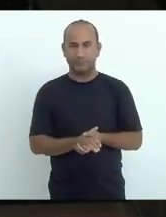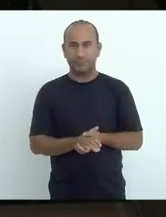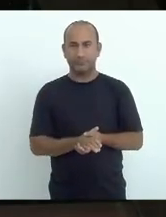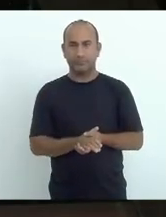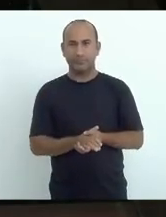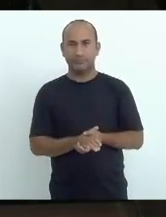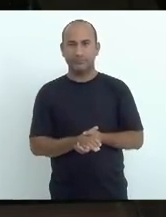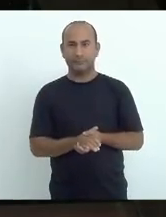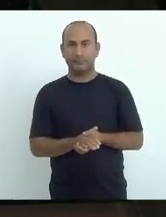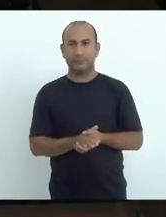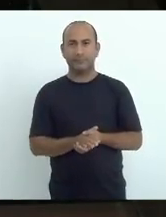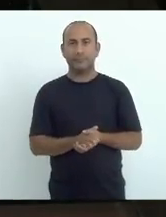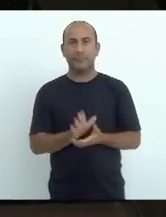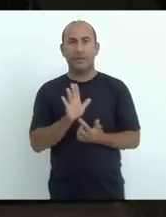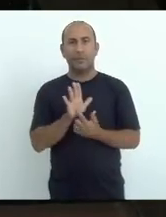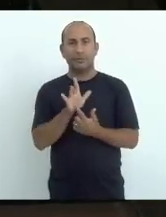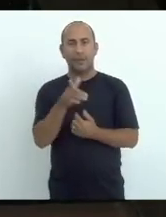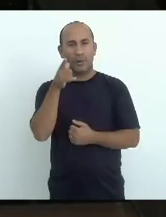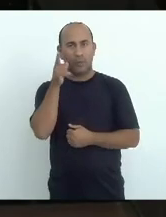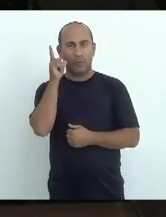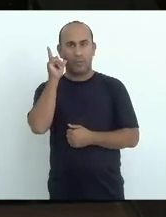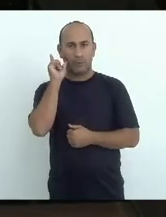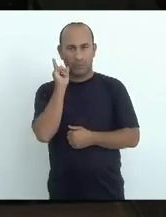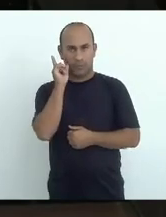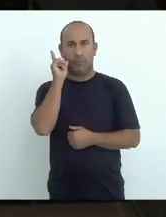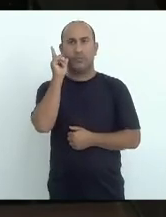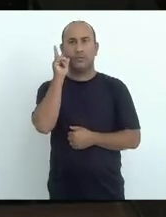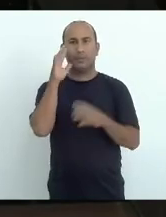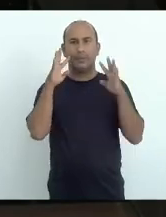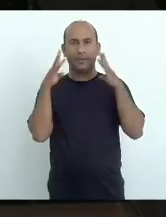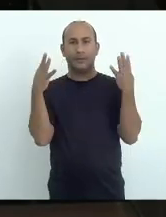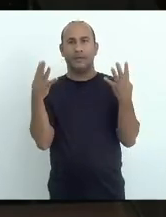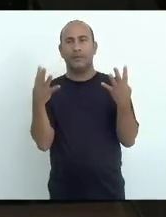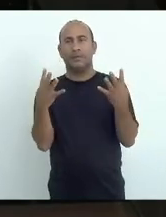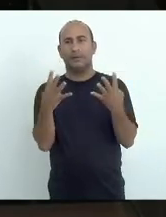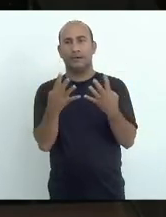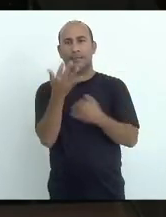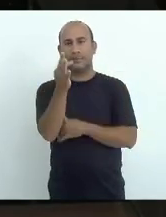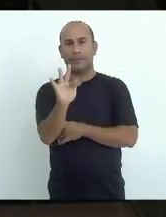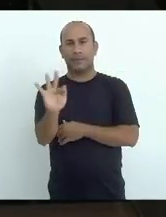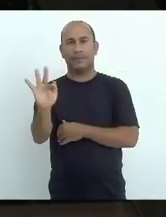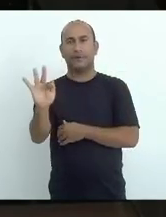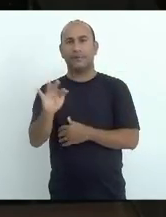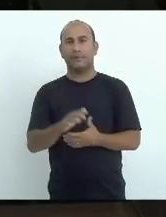a votação ontem na Câmara Federal